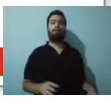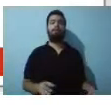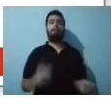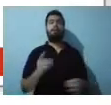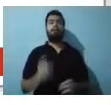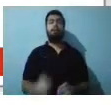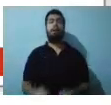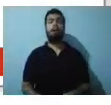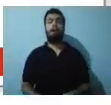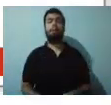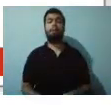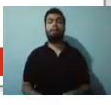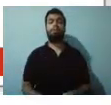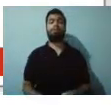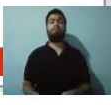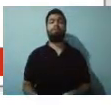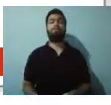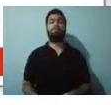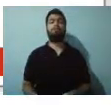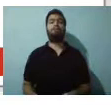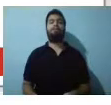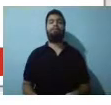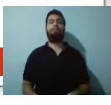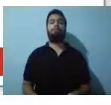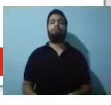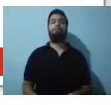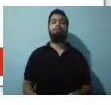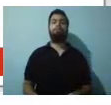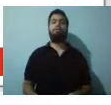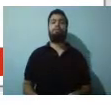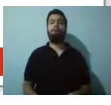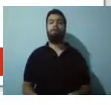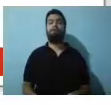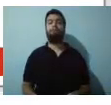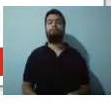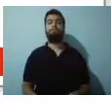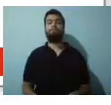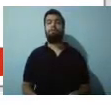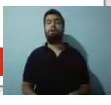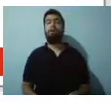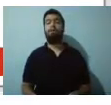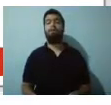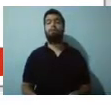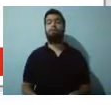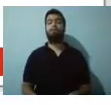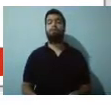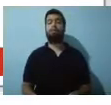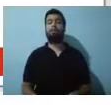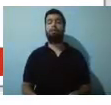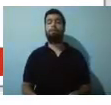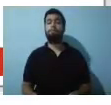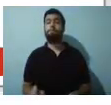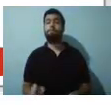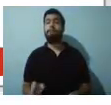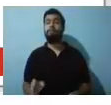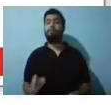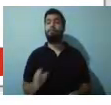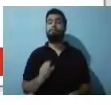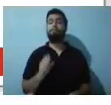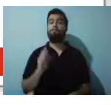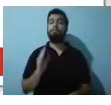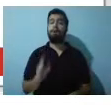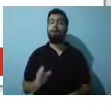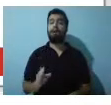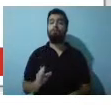tá? A quebra da Bolsa de 29, tá bom? Da Bolsa de Nova York, em que os anos 30, né,